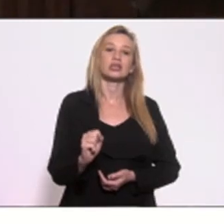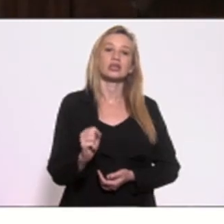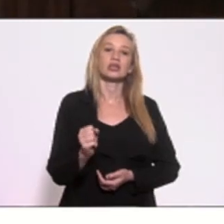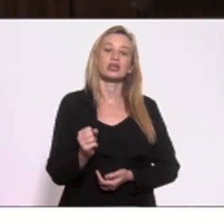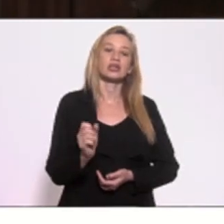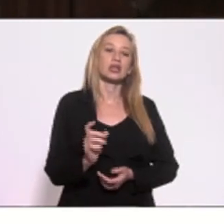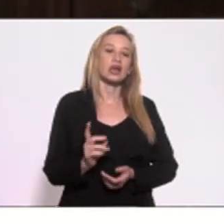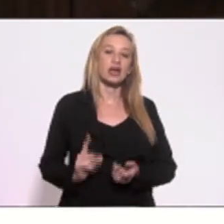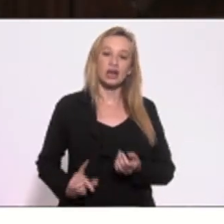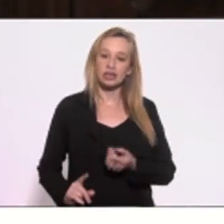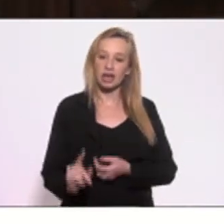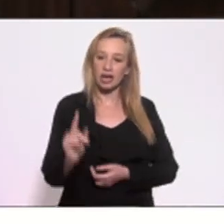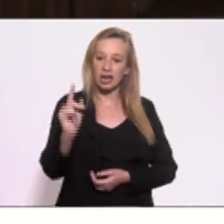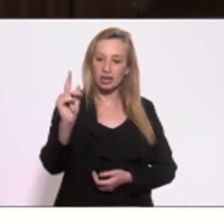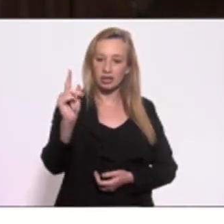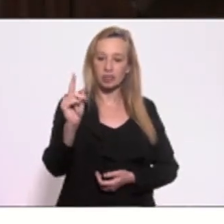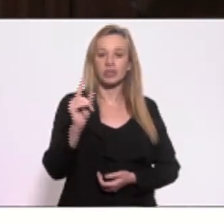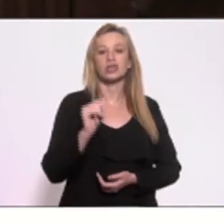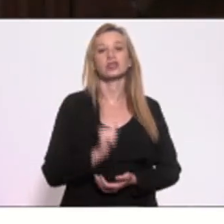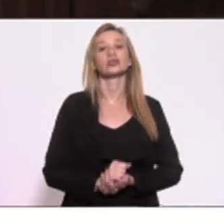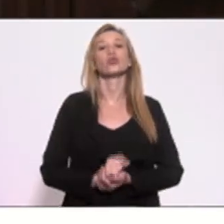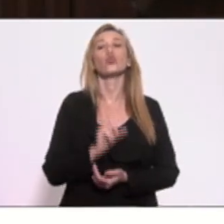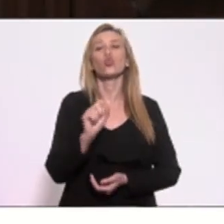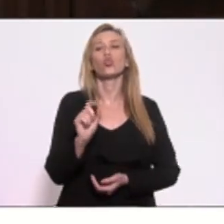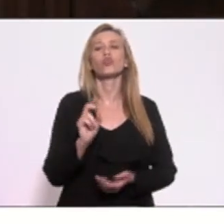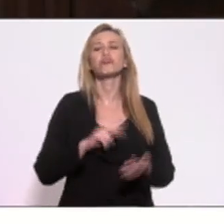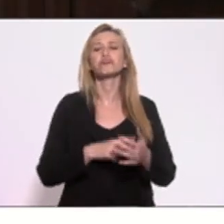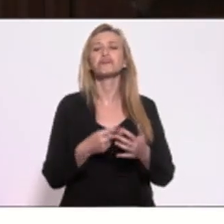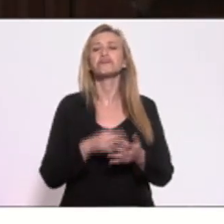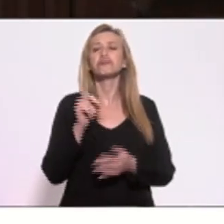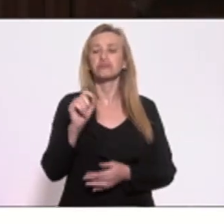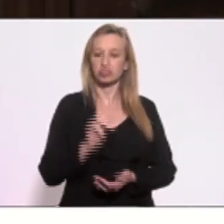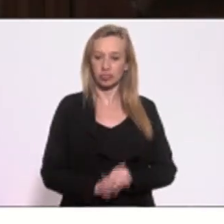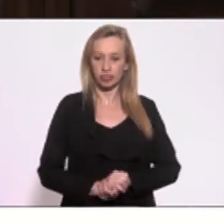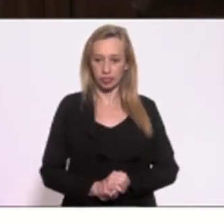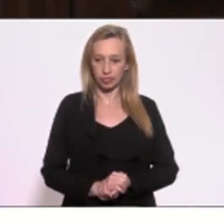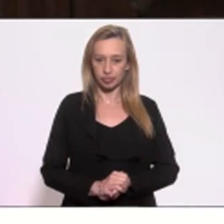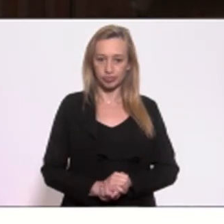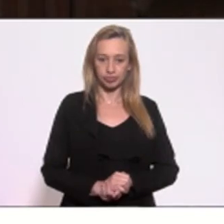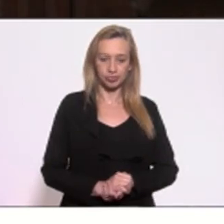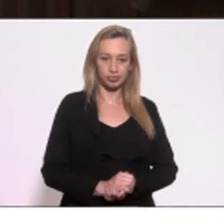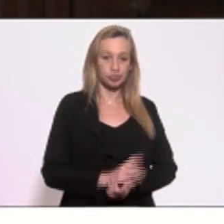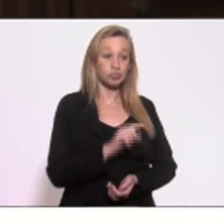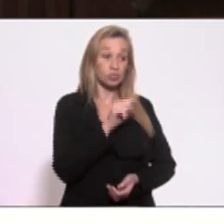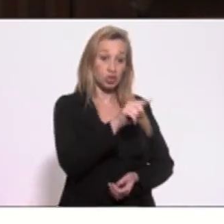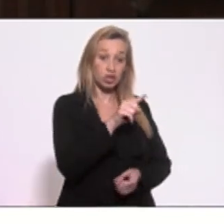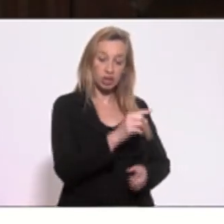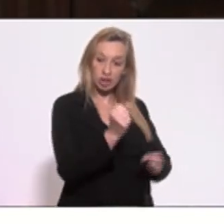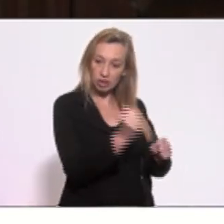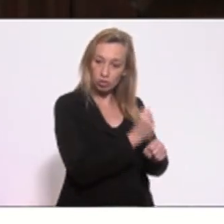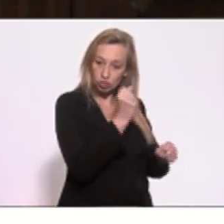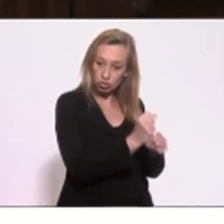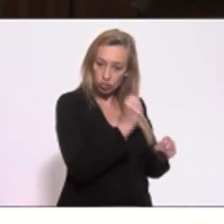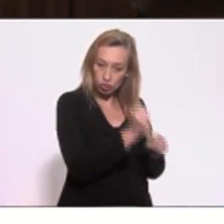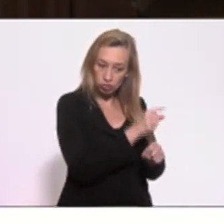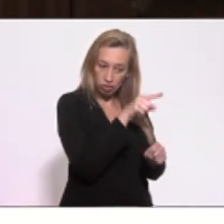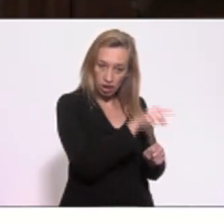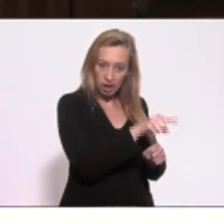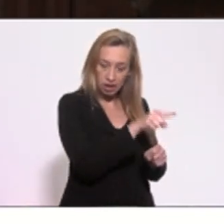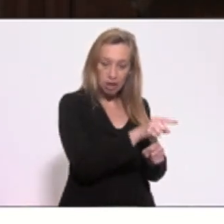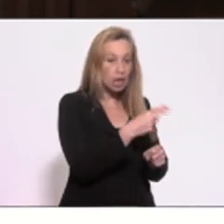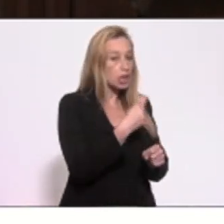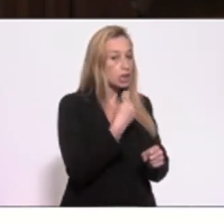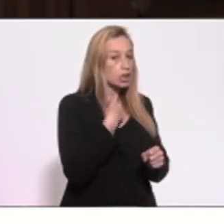definitivo. Então, senhor presidente, o que quer dizer isso? Que aquilo que lá está construído